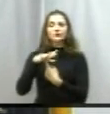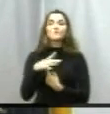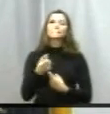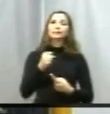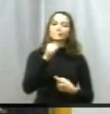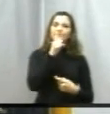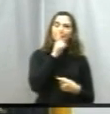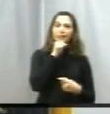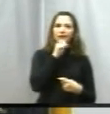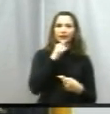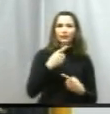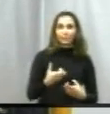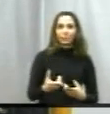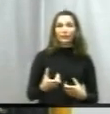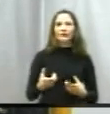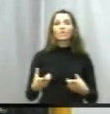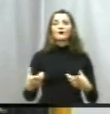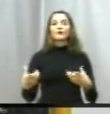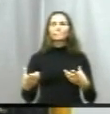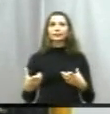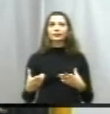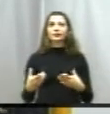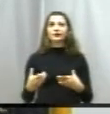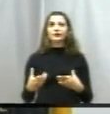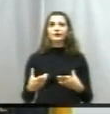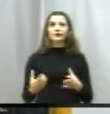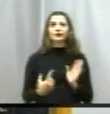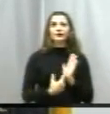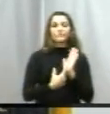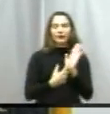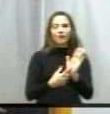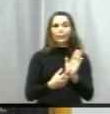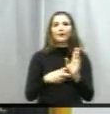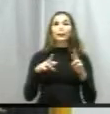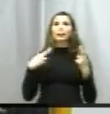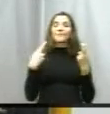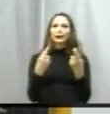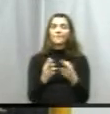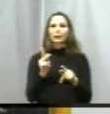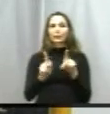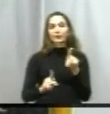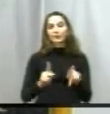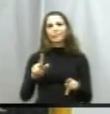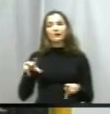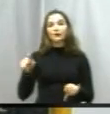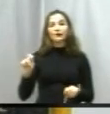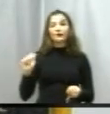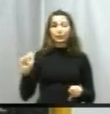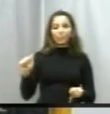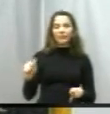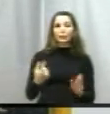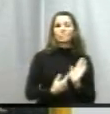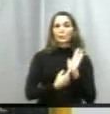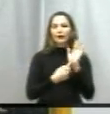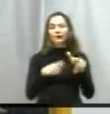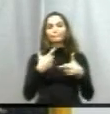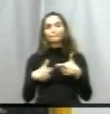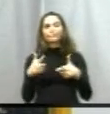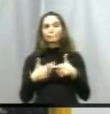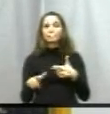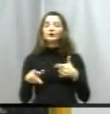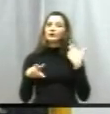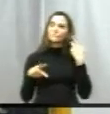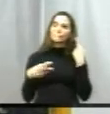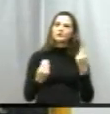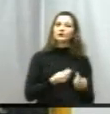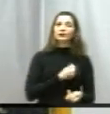que o vereador Porçani colocou aqui na audiência pública sobre o PPA, pautou este problema, e vários vereadores que